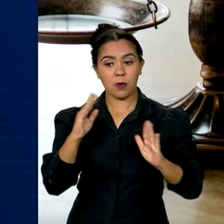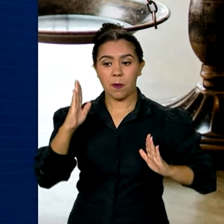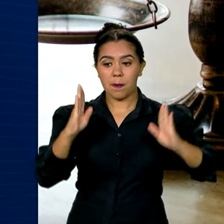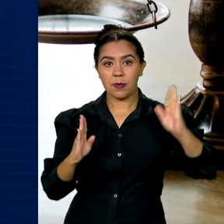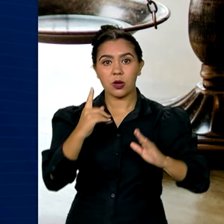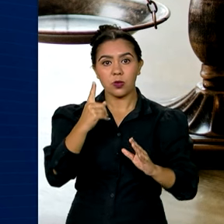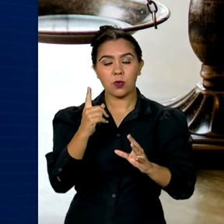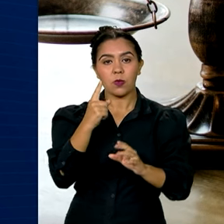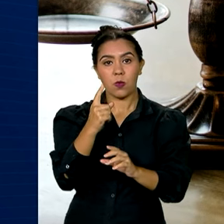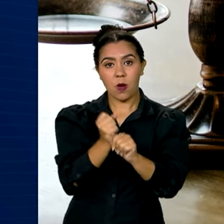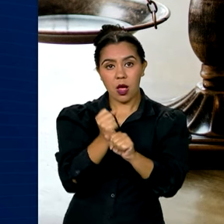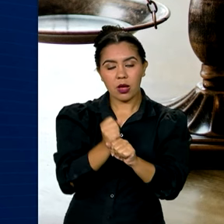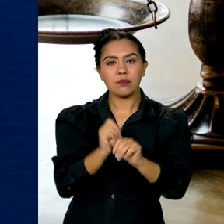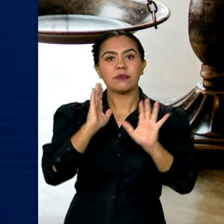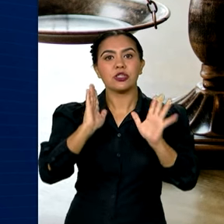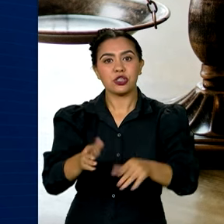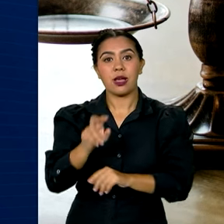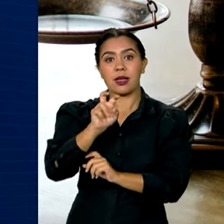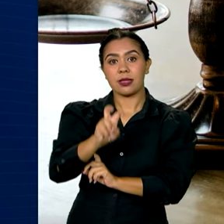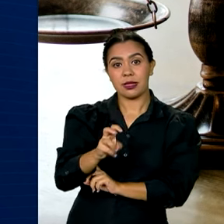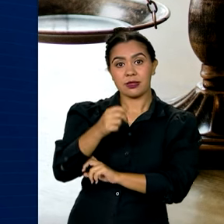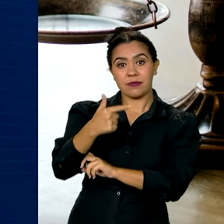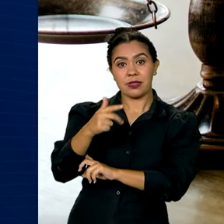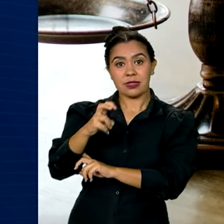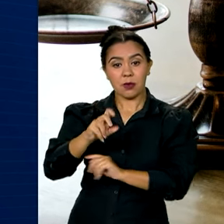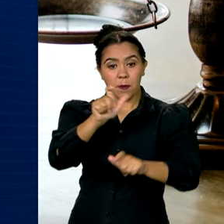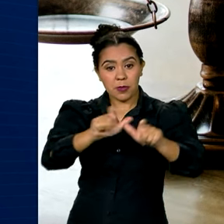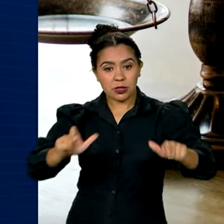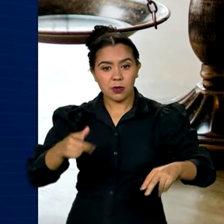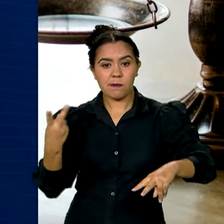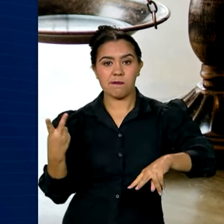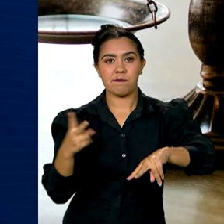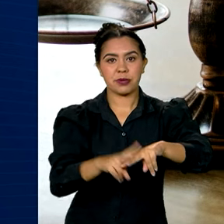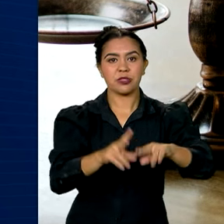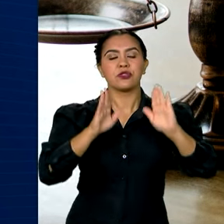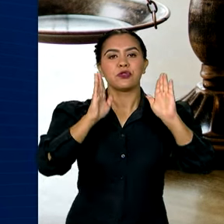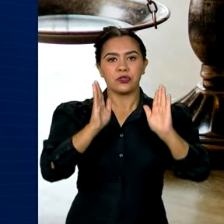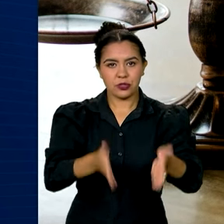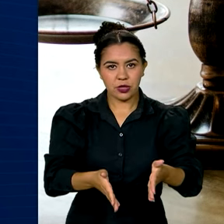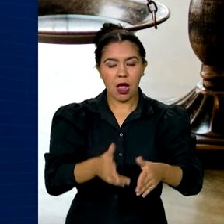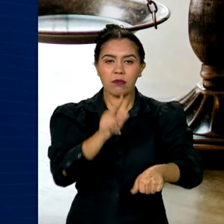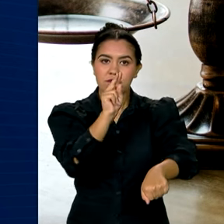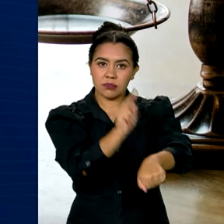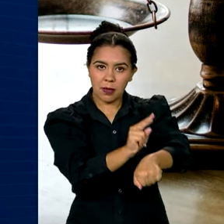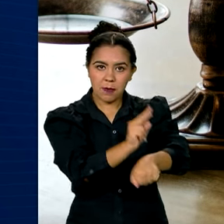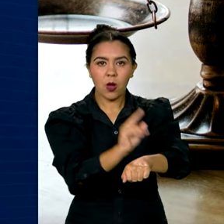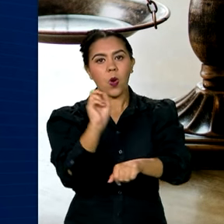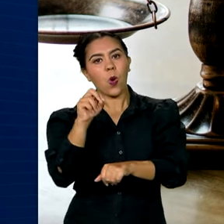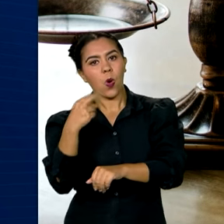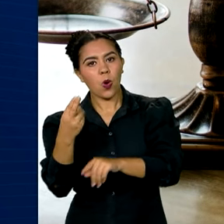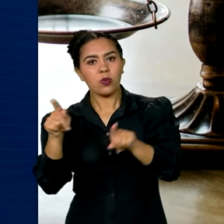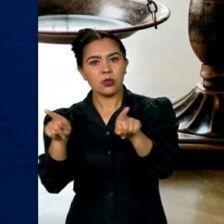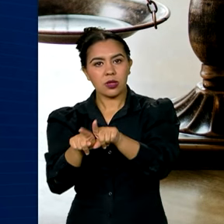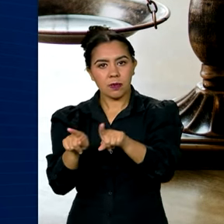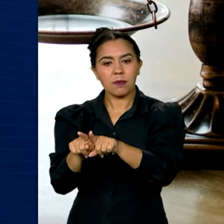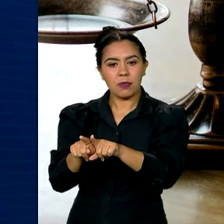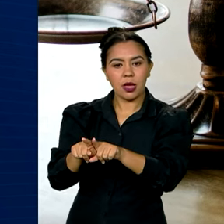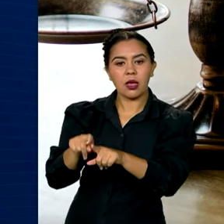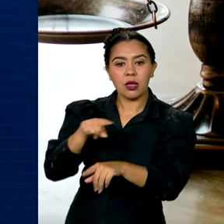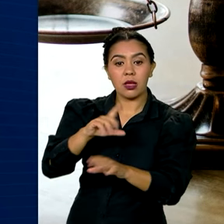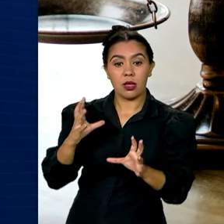presas 525 pessoas em flagrante ou por mandado de prisão temporária ou preventiva.